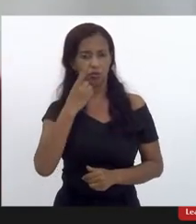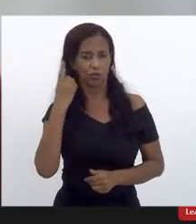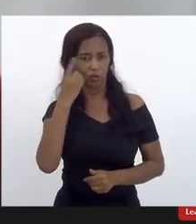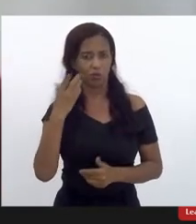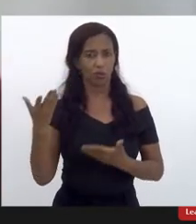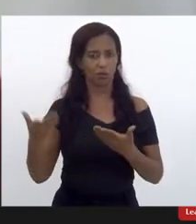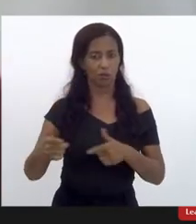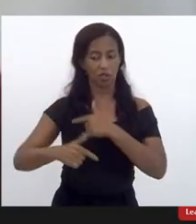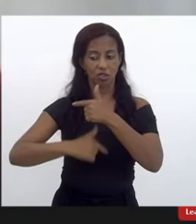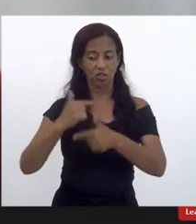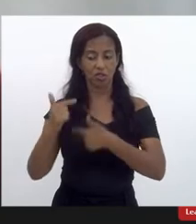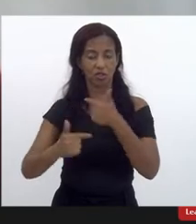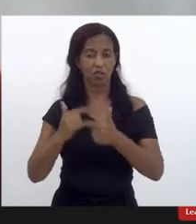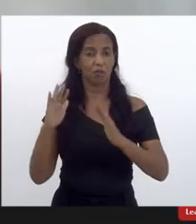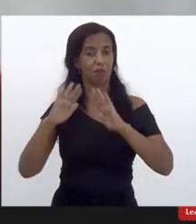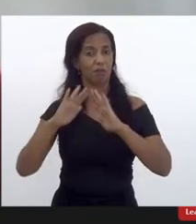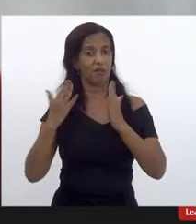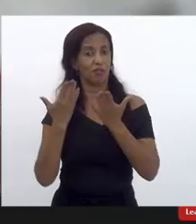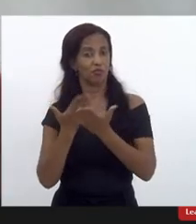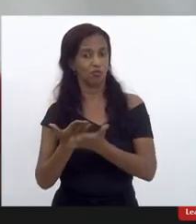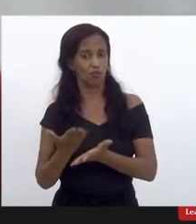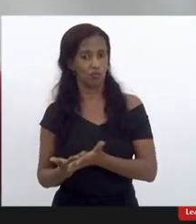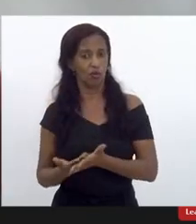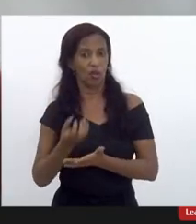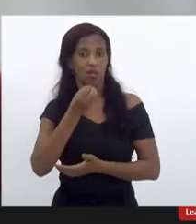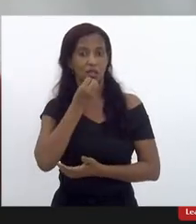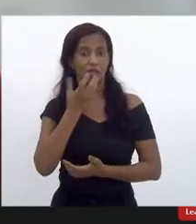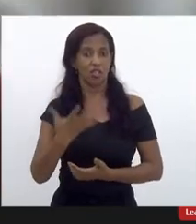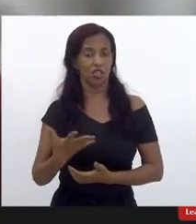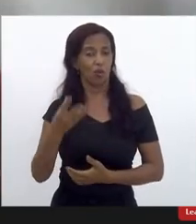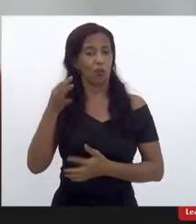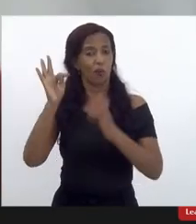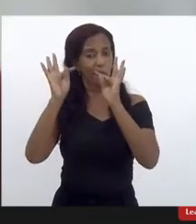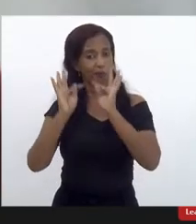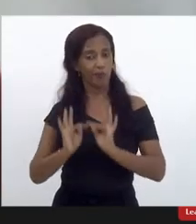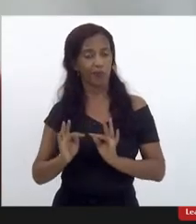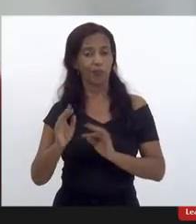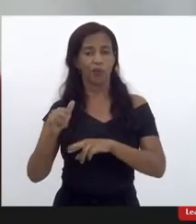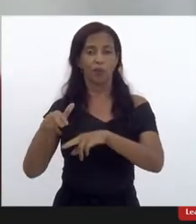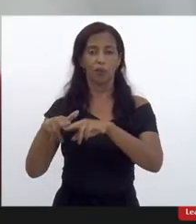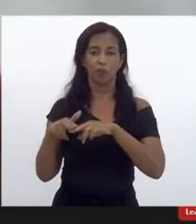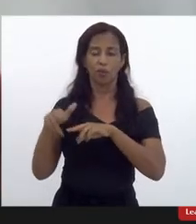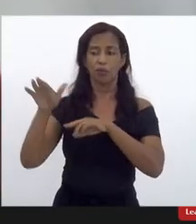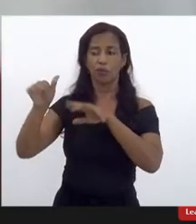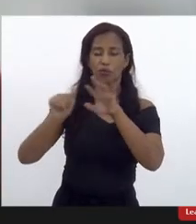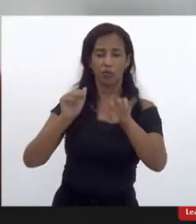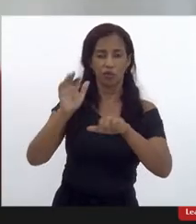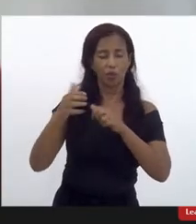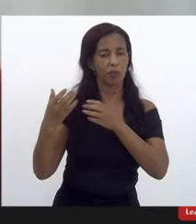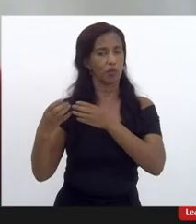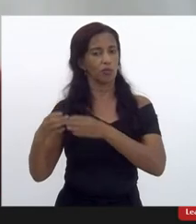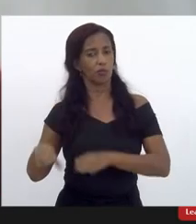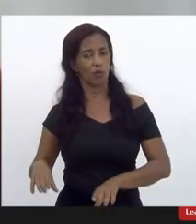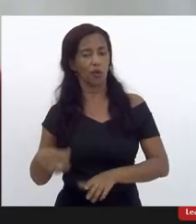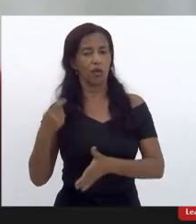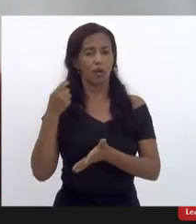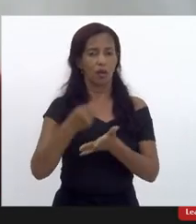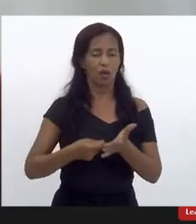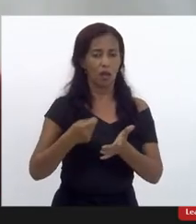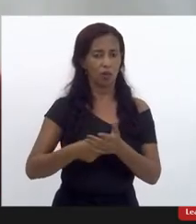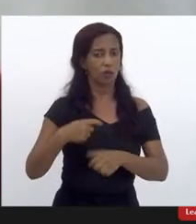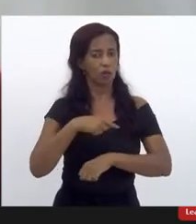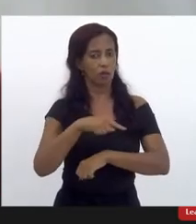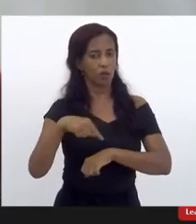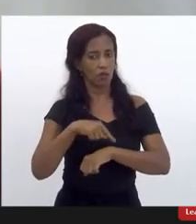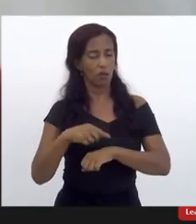gente tem que trabalhar pela rede, né, e deixar um bom legado. Por isso a convocação dos concursados, por isso a luta pelo auxílio de jornada estendida e